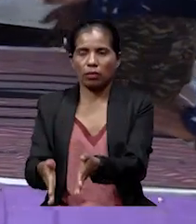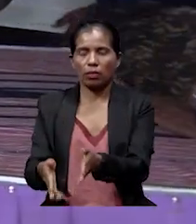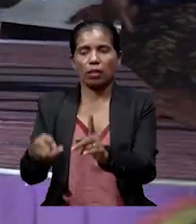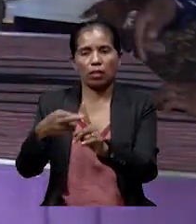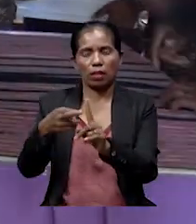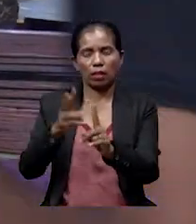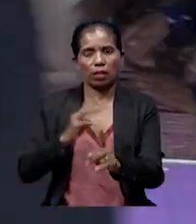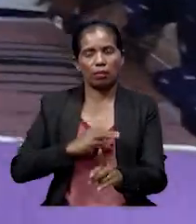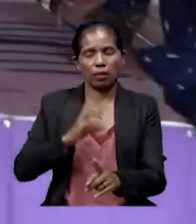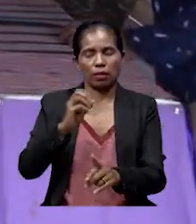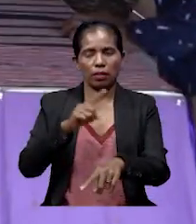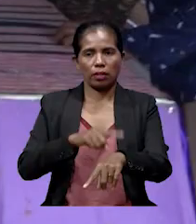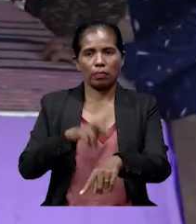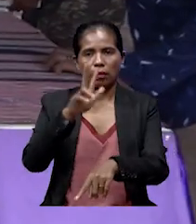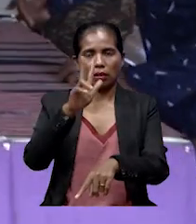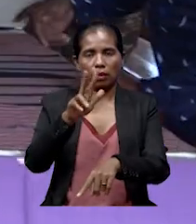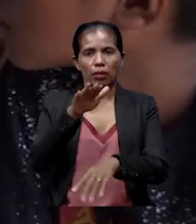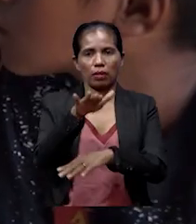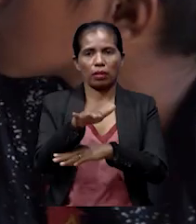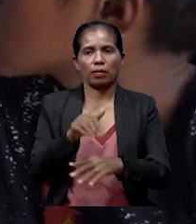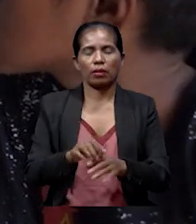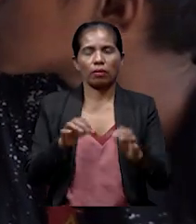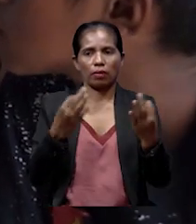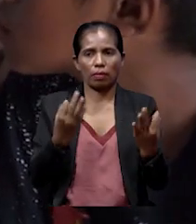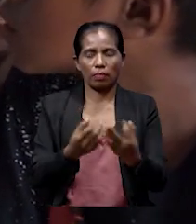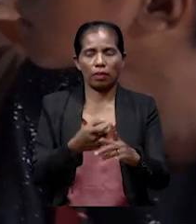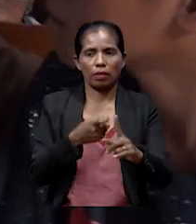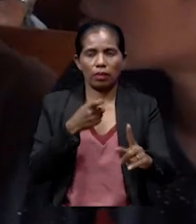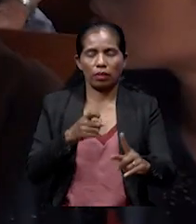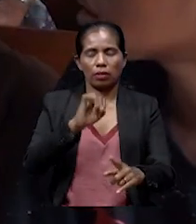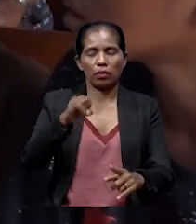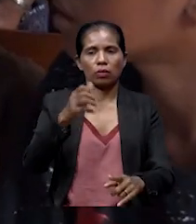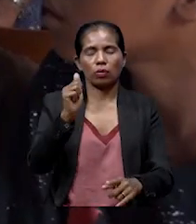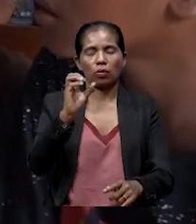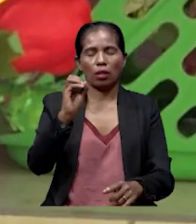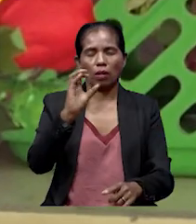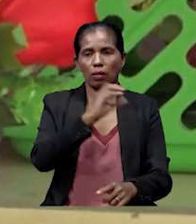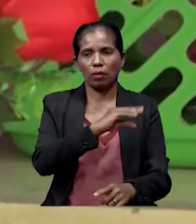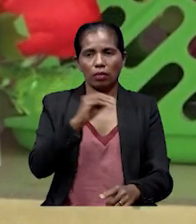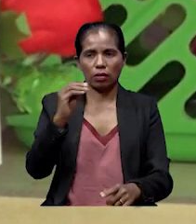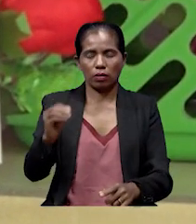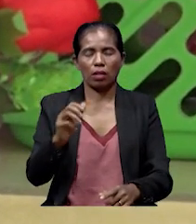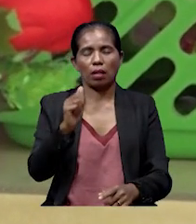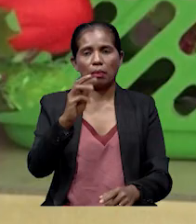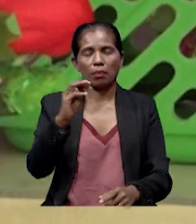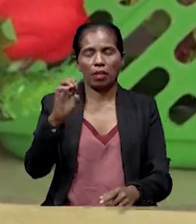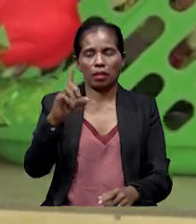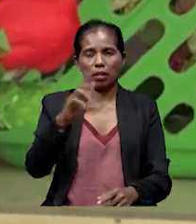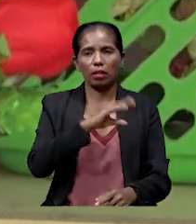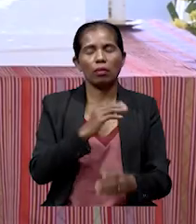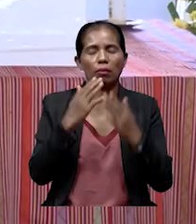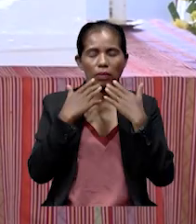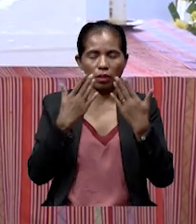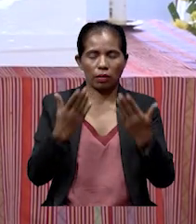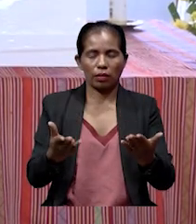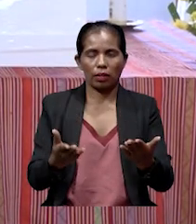Metinaru, Tugutolo Lorocraic. Família Matibian, Husi Saudoso João Bosco Cárceres, Américo Cárceres Guterres, Hato agradecimento